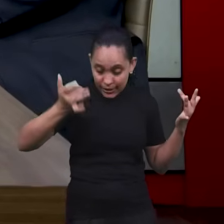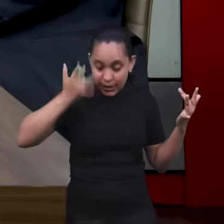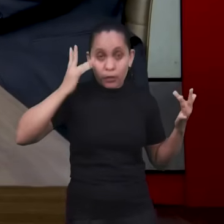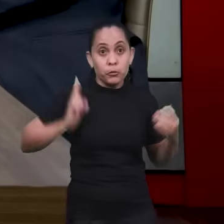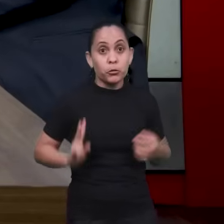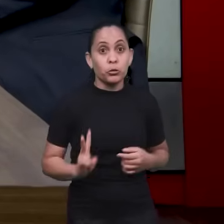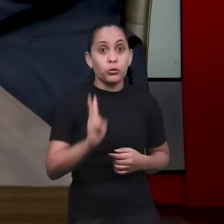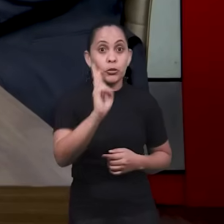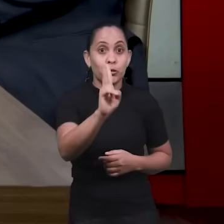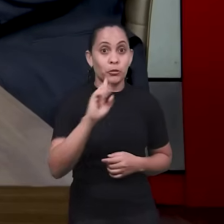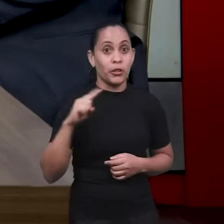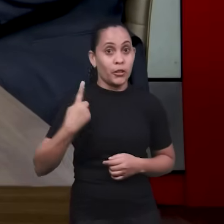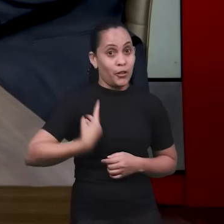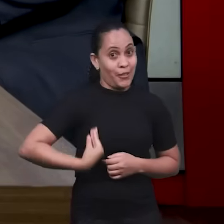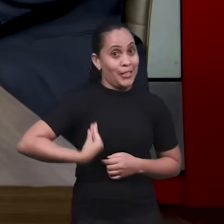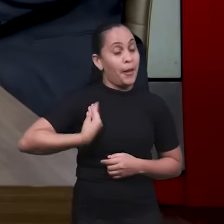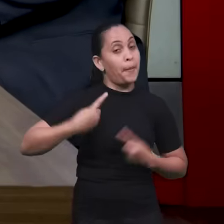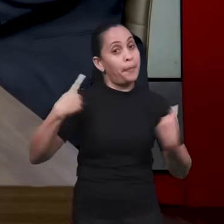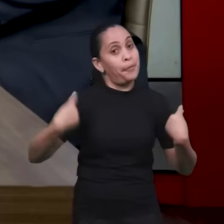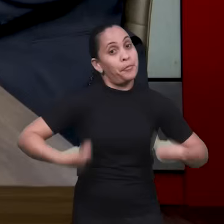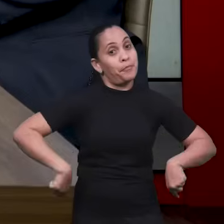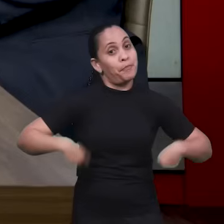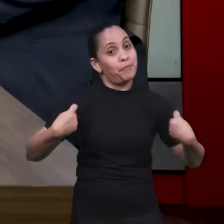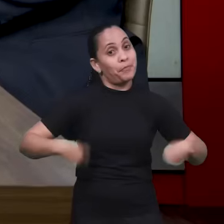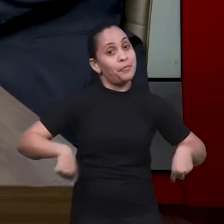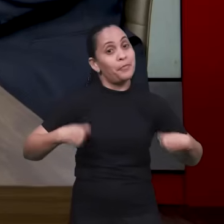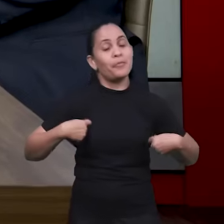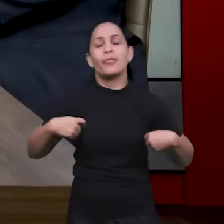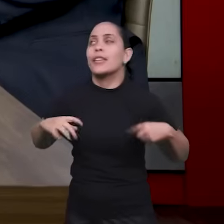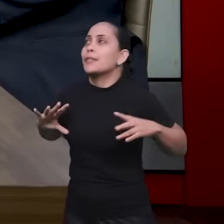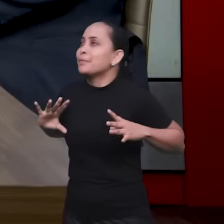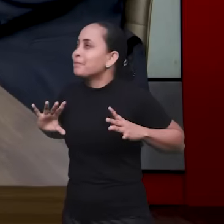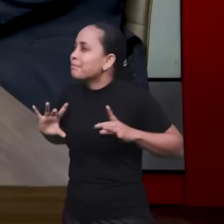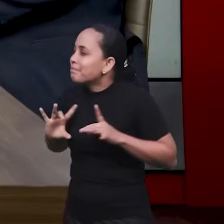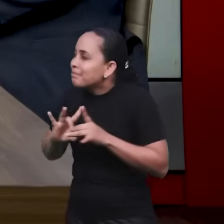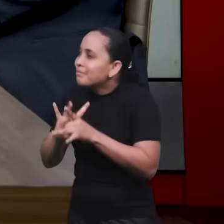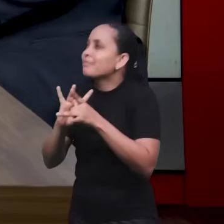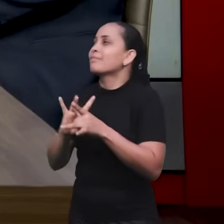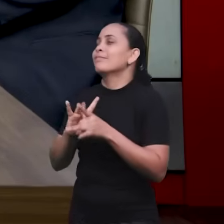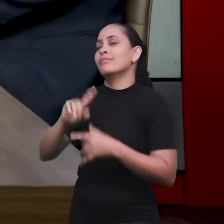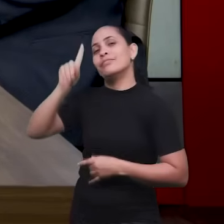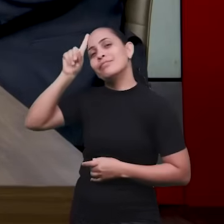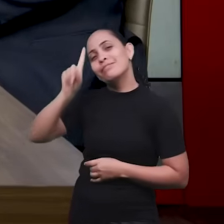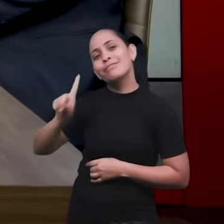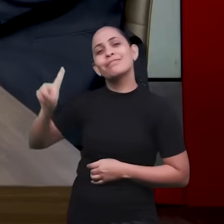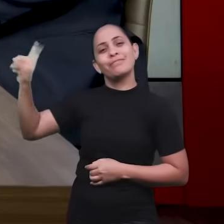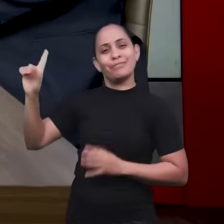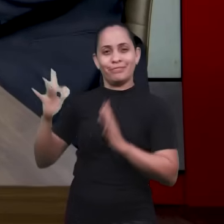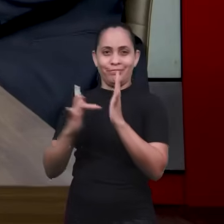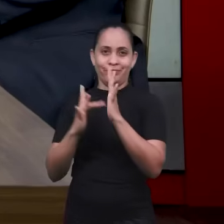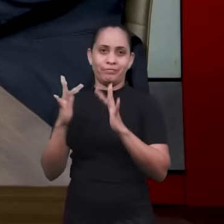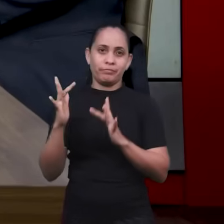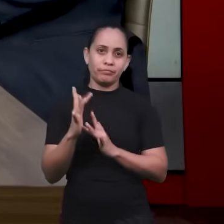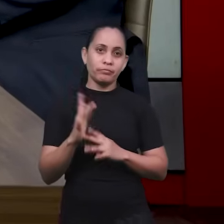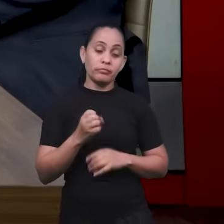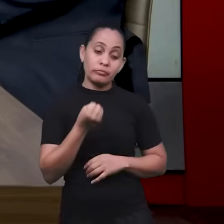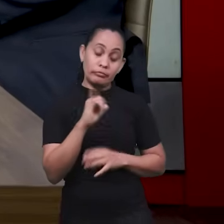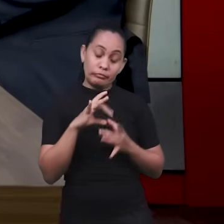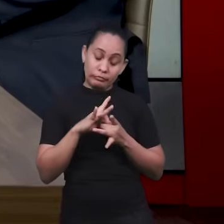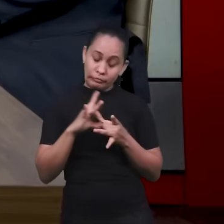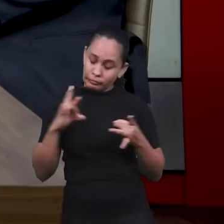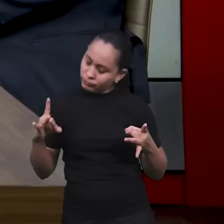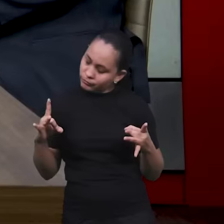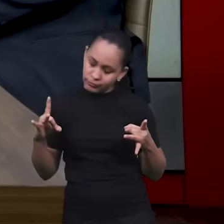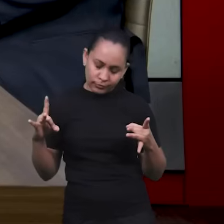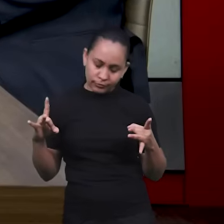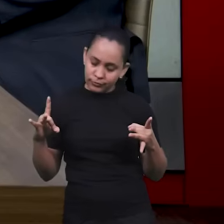luz, para que essa luz permaneça em nós, nós precisamos estar em plena comunhão com Deus,